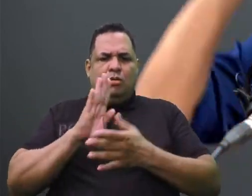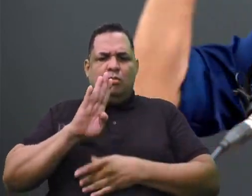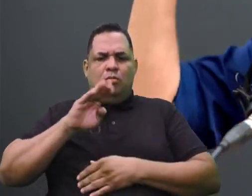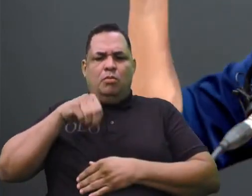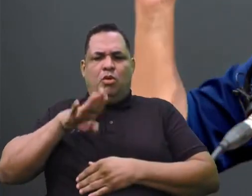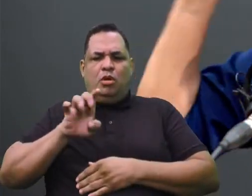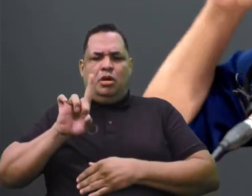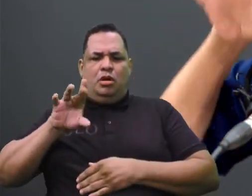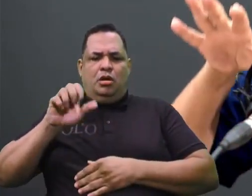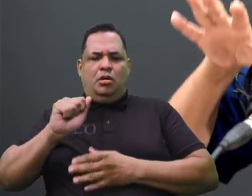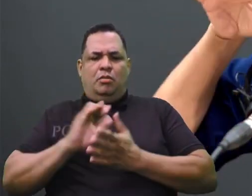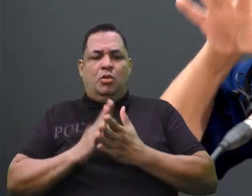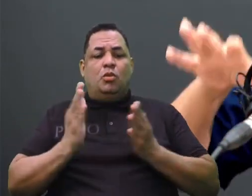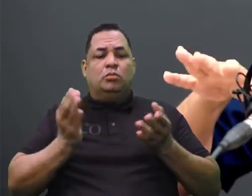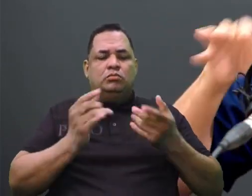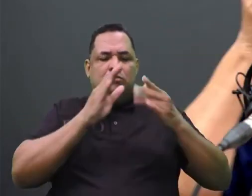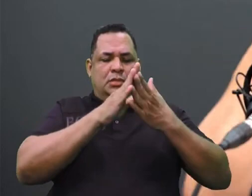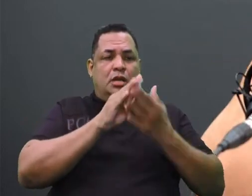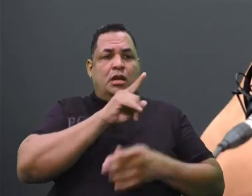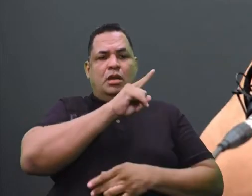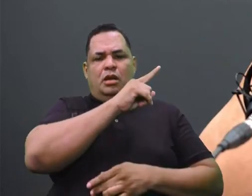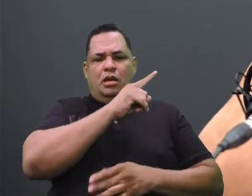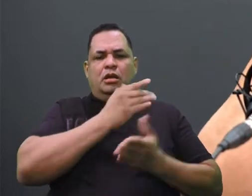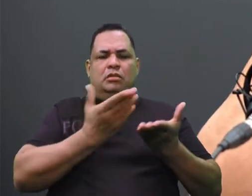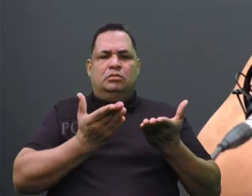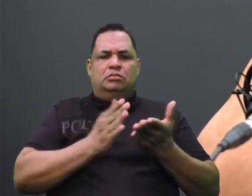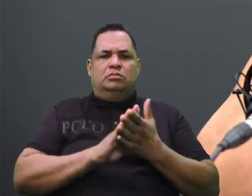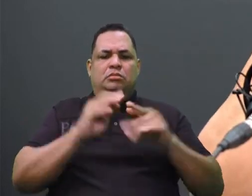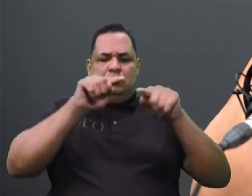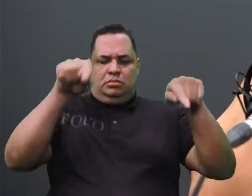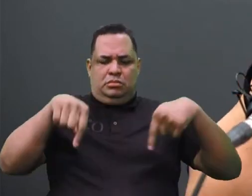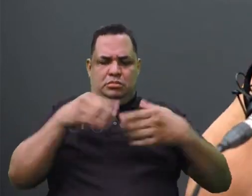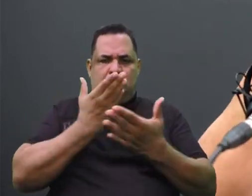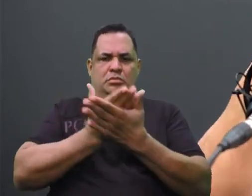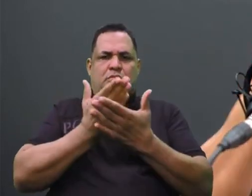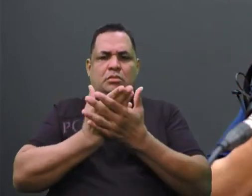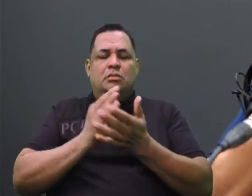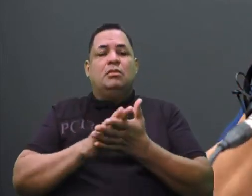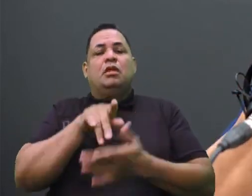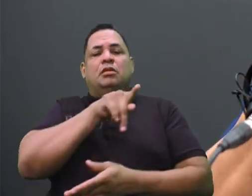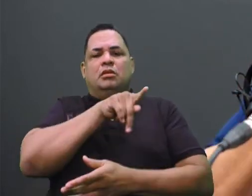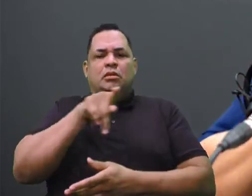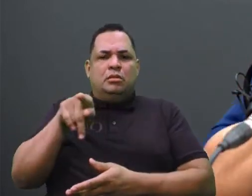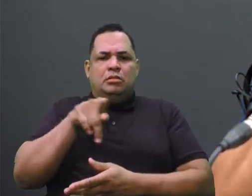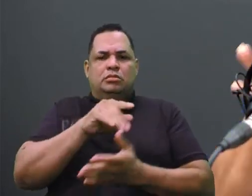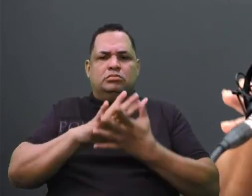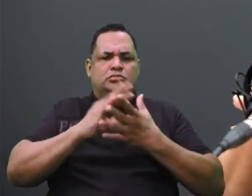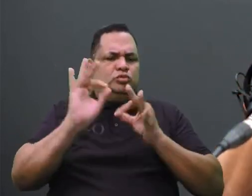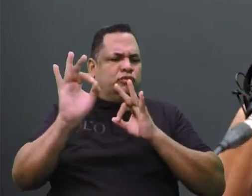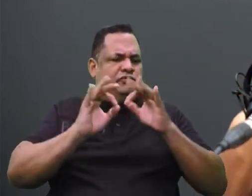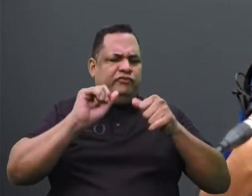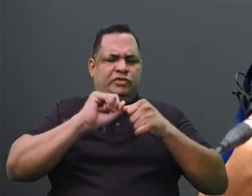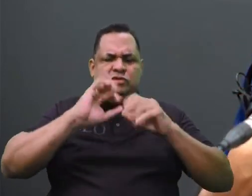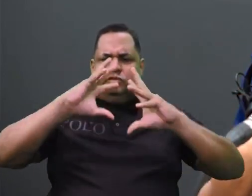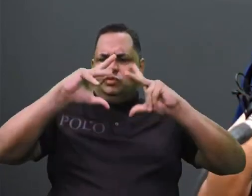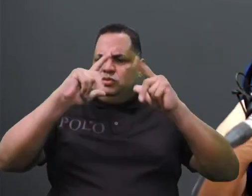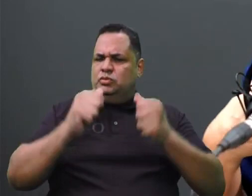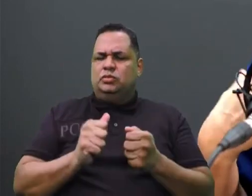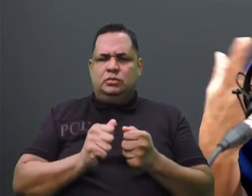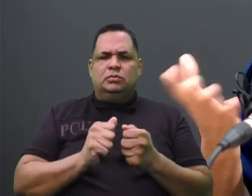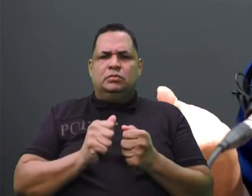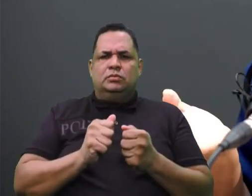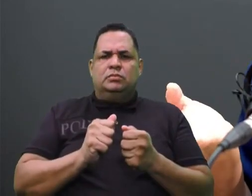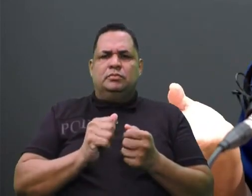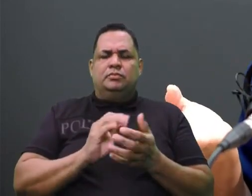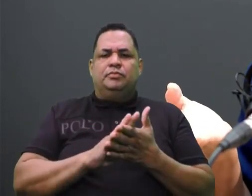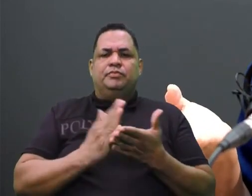um barracão. Então, ali seria minha sala de aula. E eu era professora, merendeira, tudo. Só que